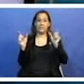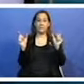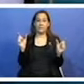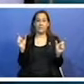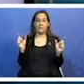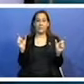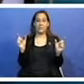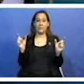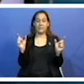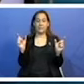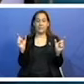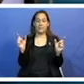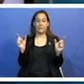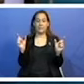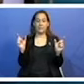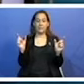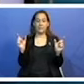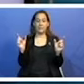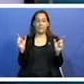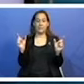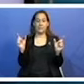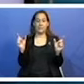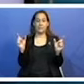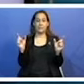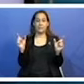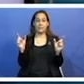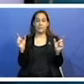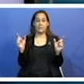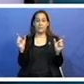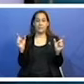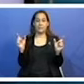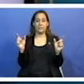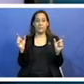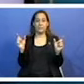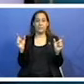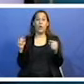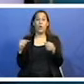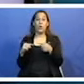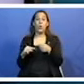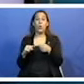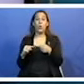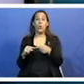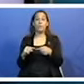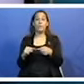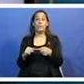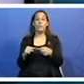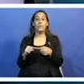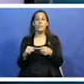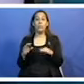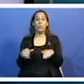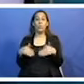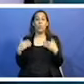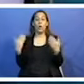Apresentar. Rima com o quê? Ó, aí a gente pula um verso, tá